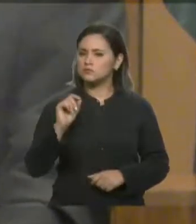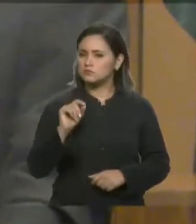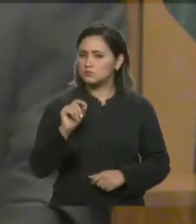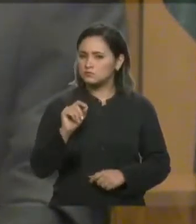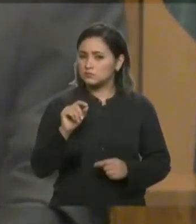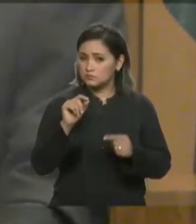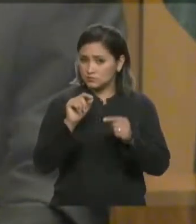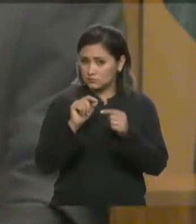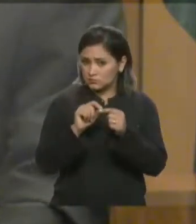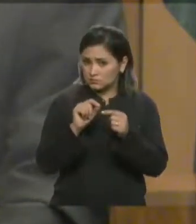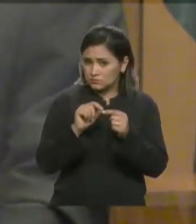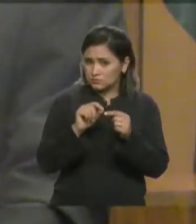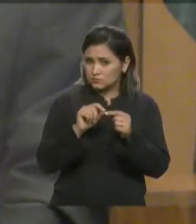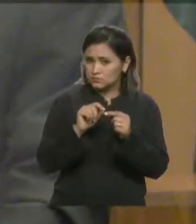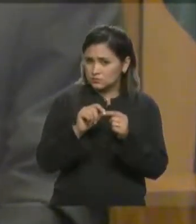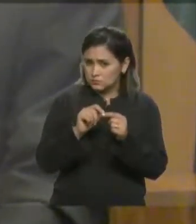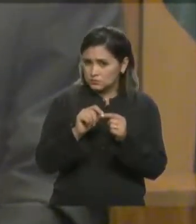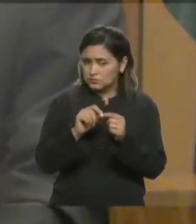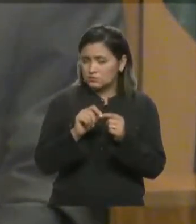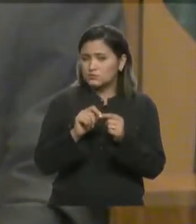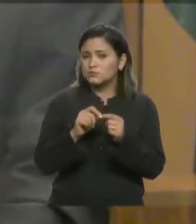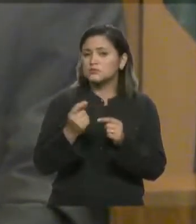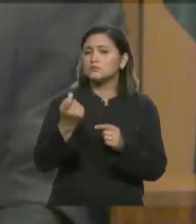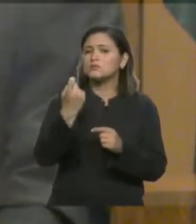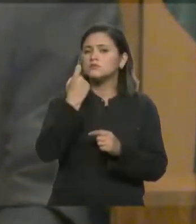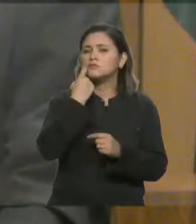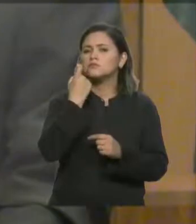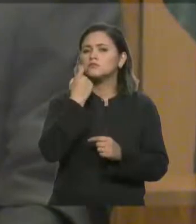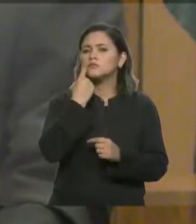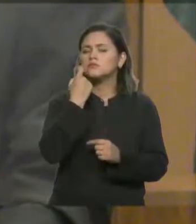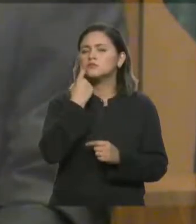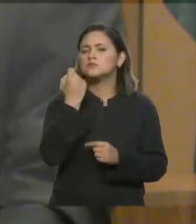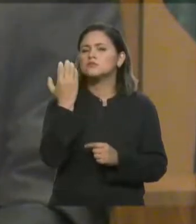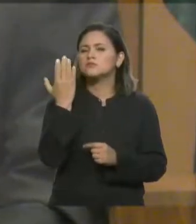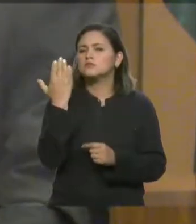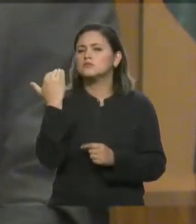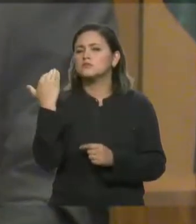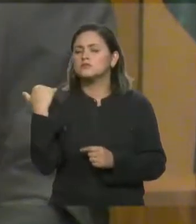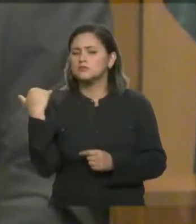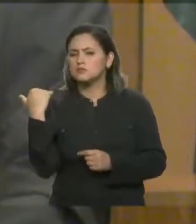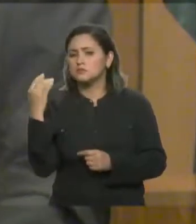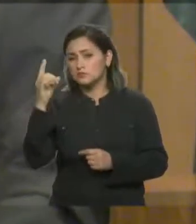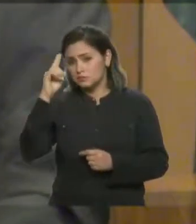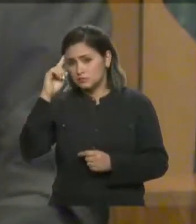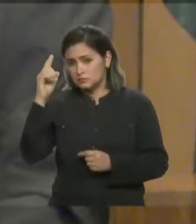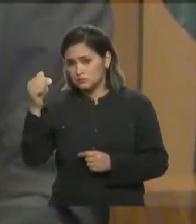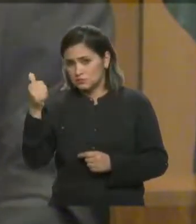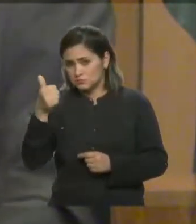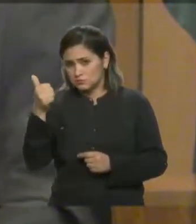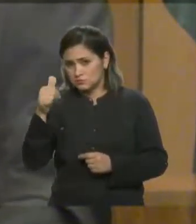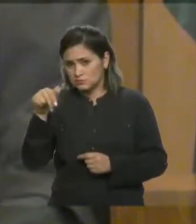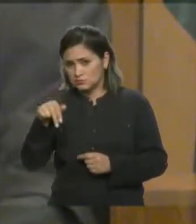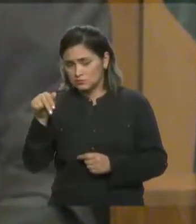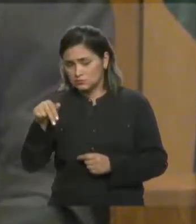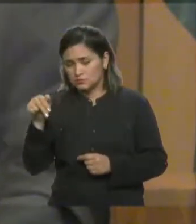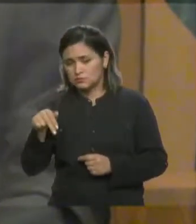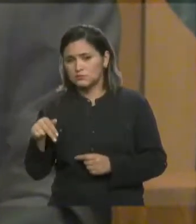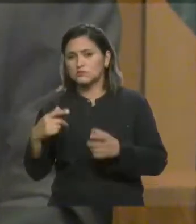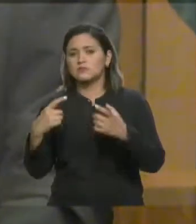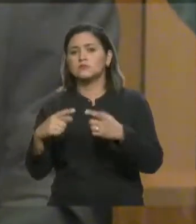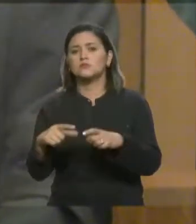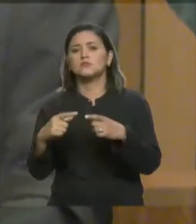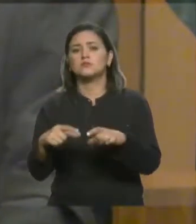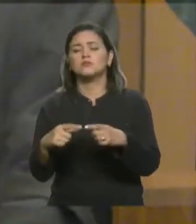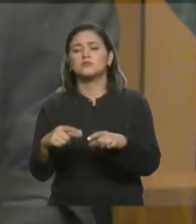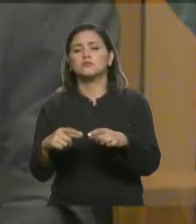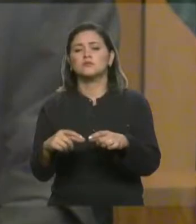dia 1º, na terra indígena Araribóia, na região de Bom Jesus das